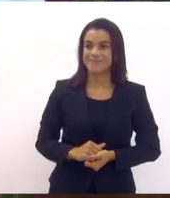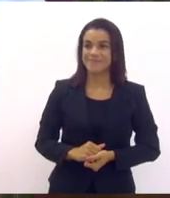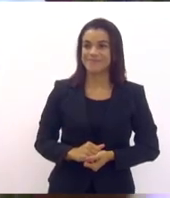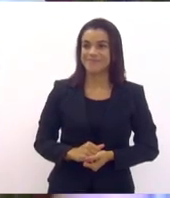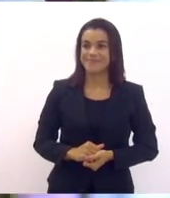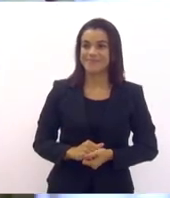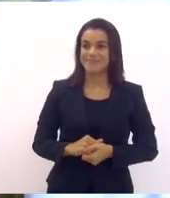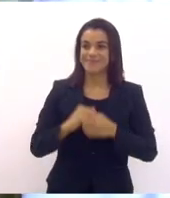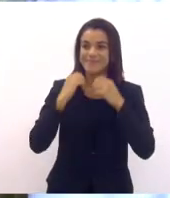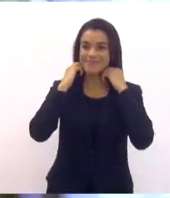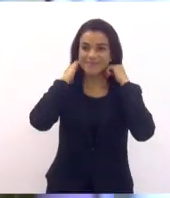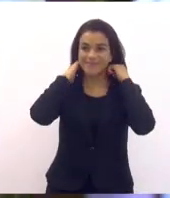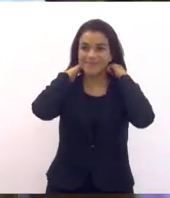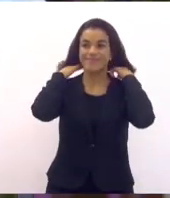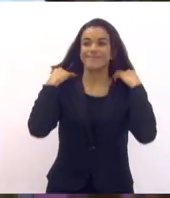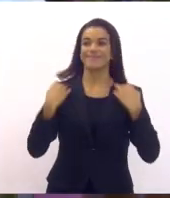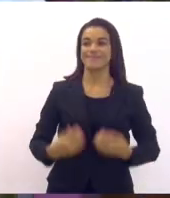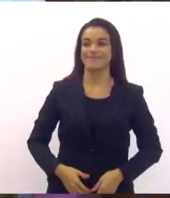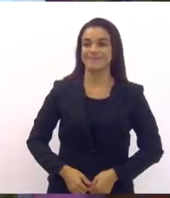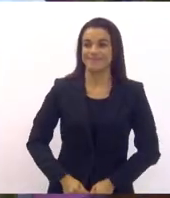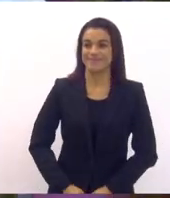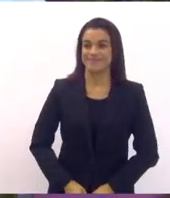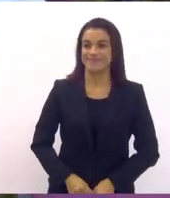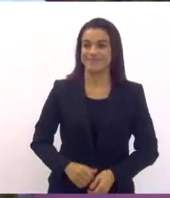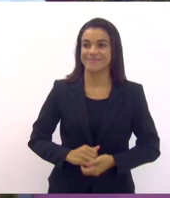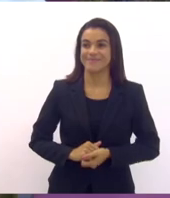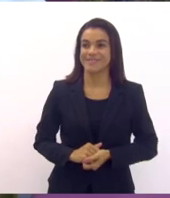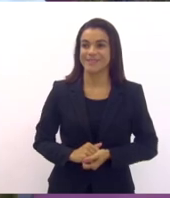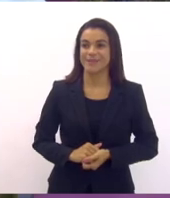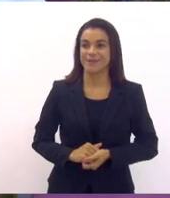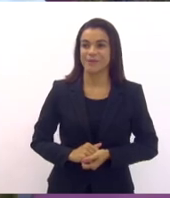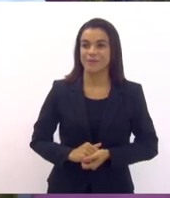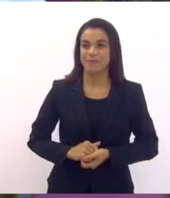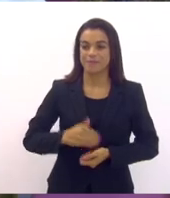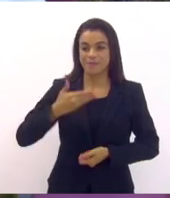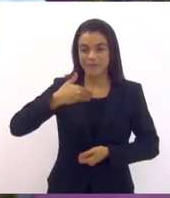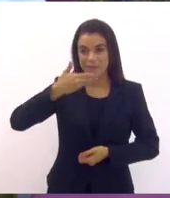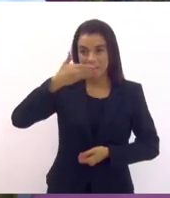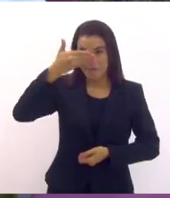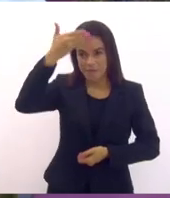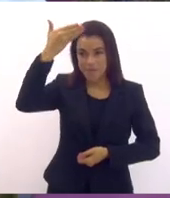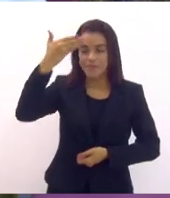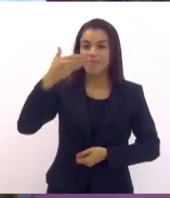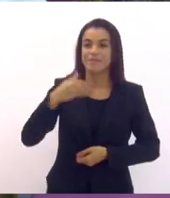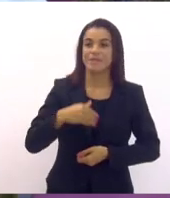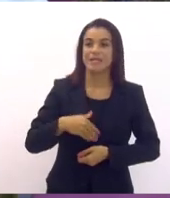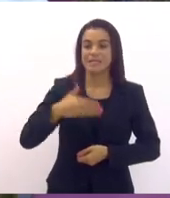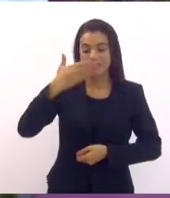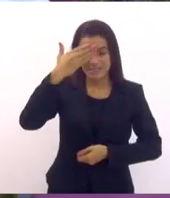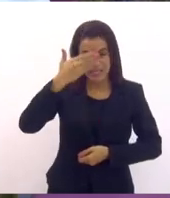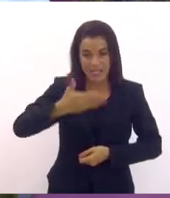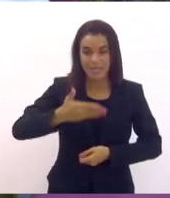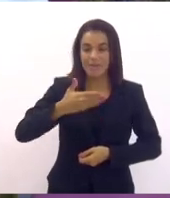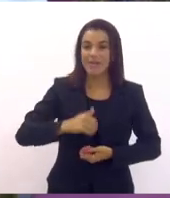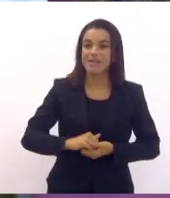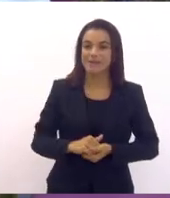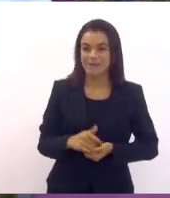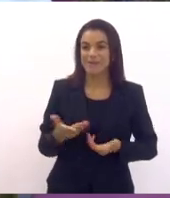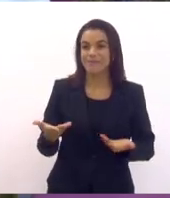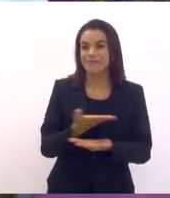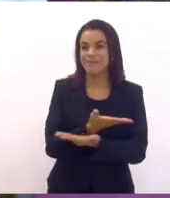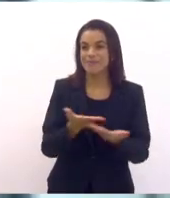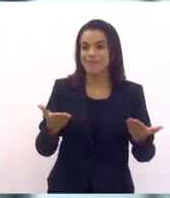shei que pode ir sal alum que a paz de Deus